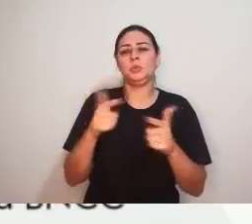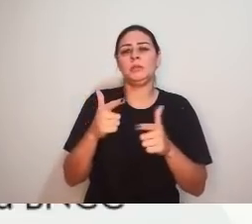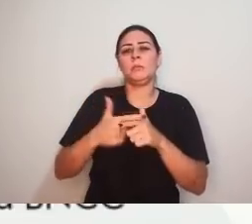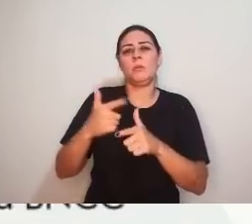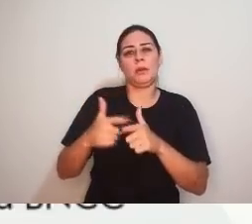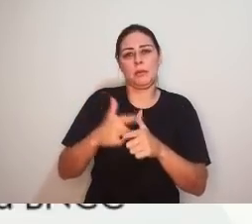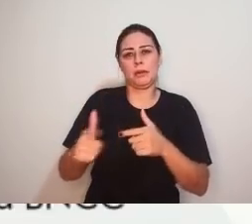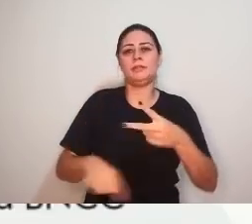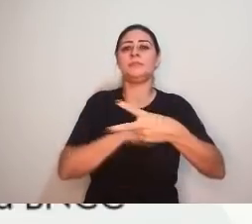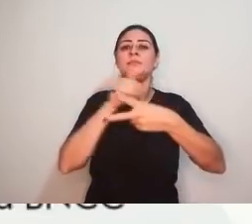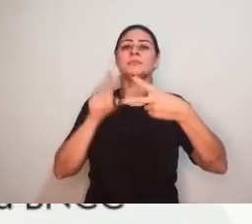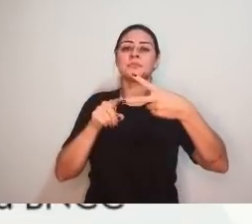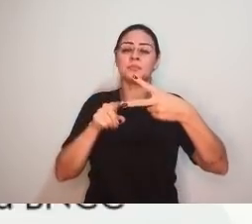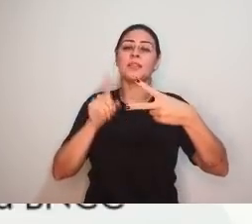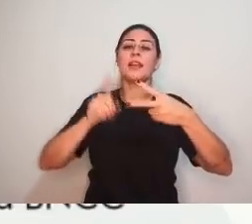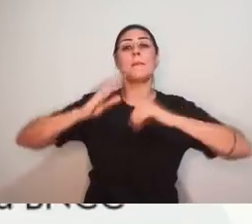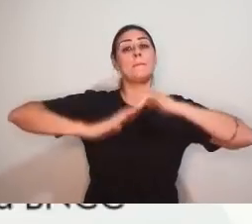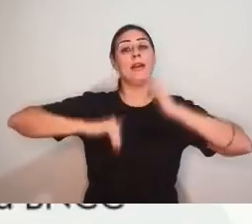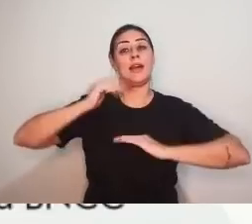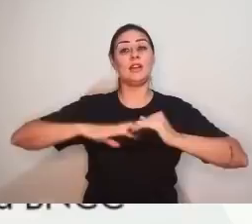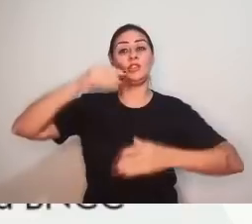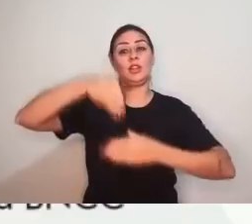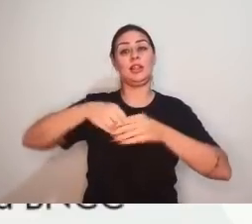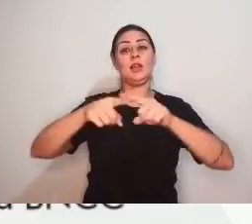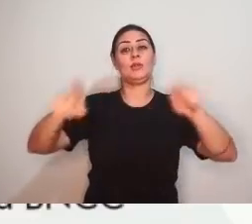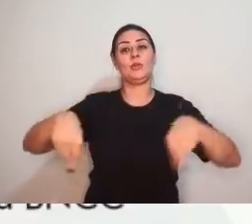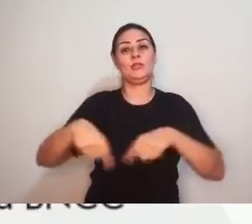levando a efeito. Em segundo lugar, a prática da sala de aula.